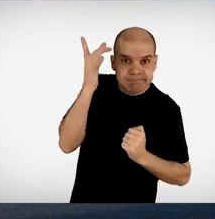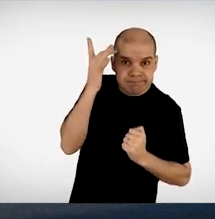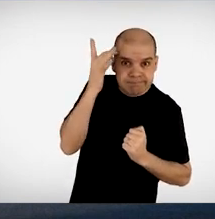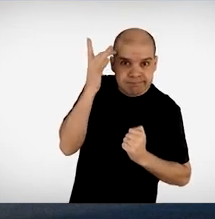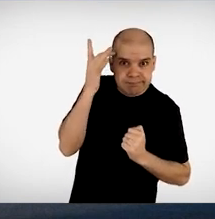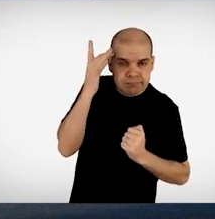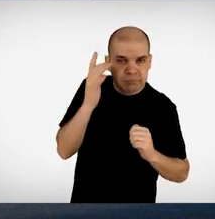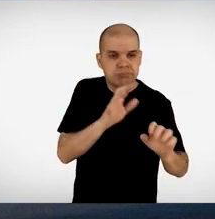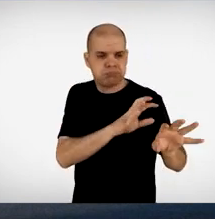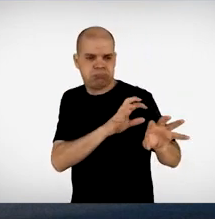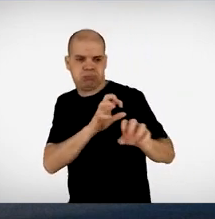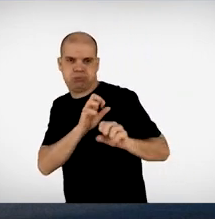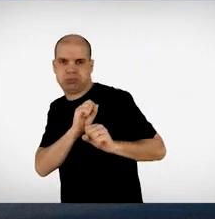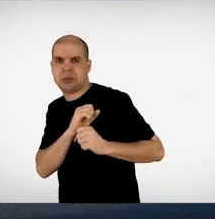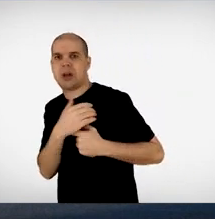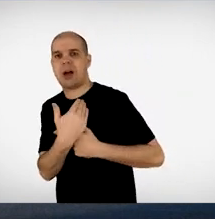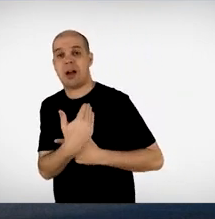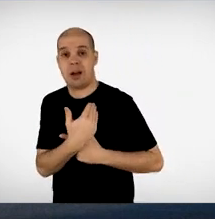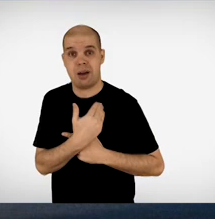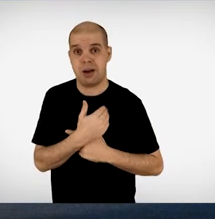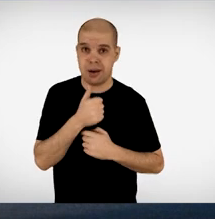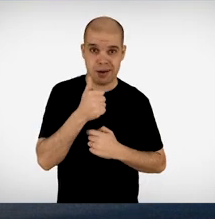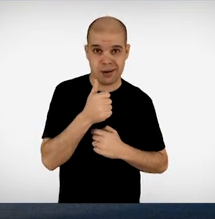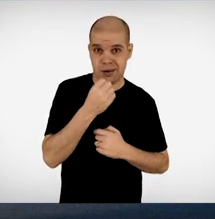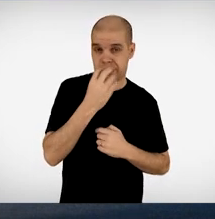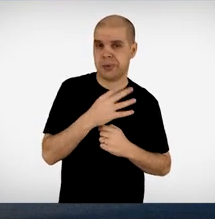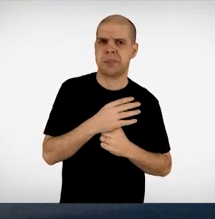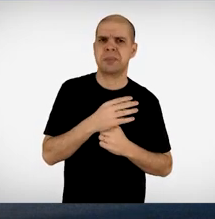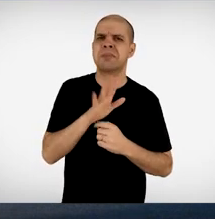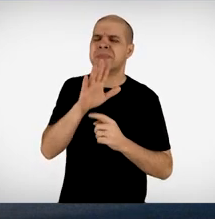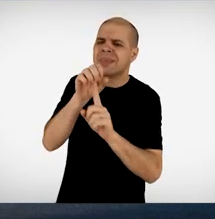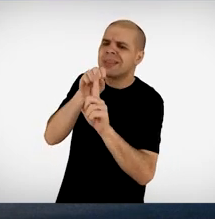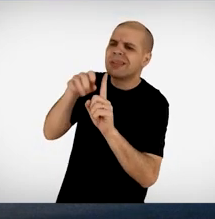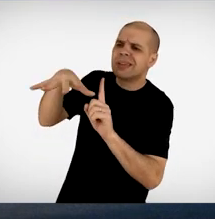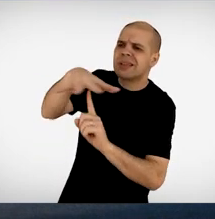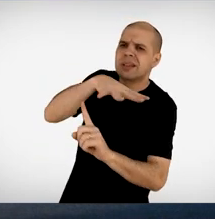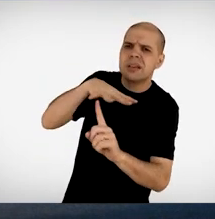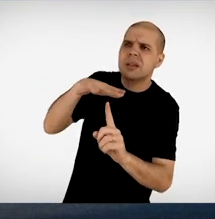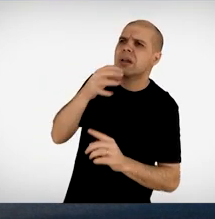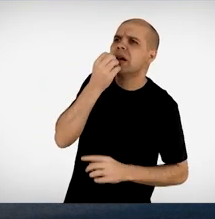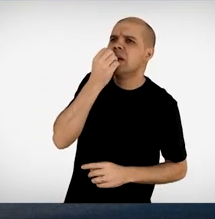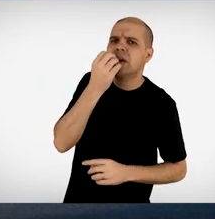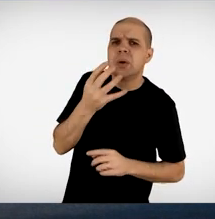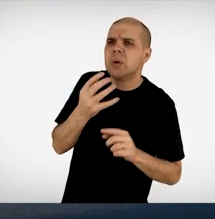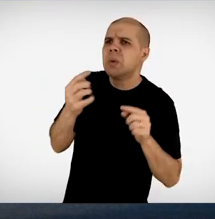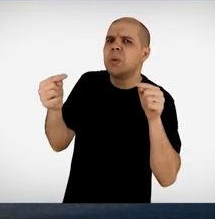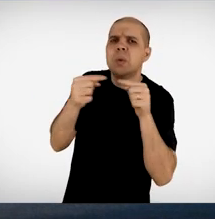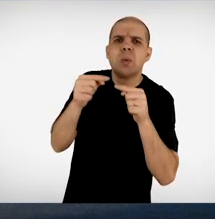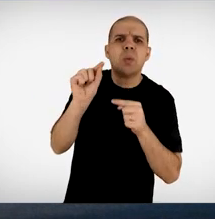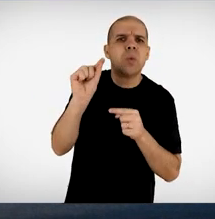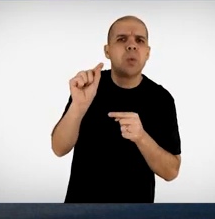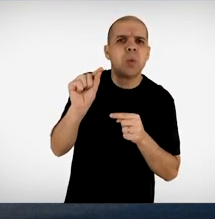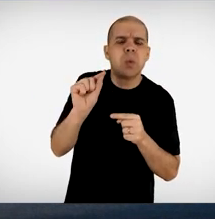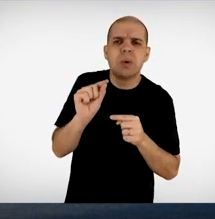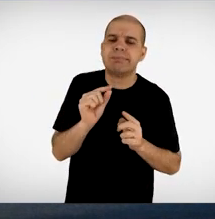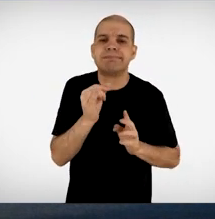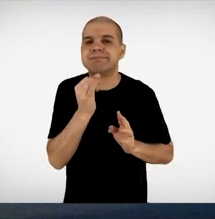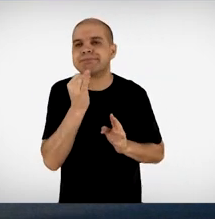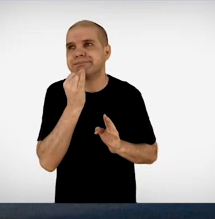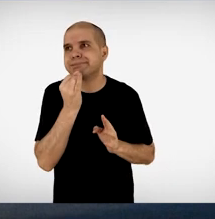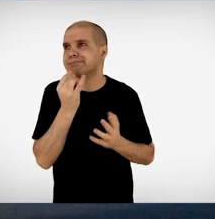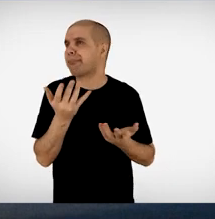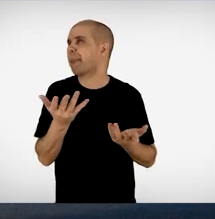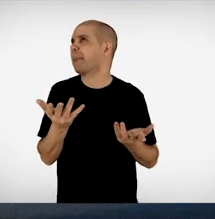bom? É um ambiente que facilita sem invadir. Apoia sem invadir. Não sei se vocês lembram,